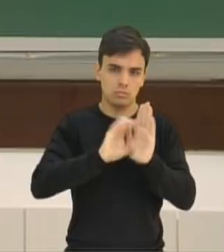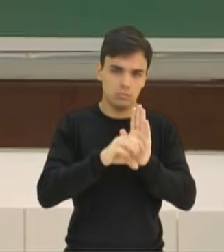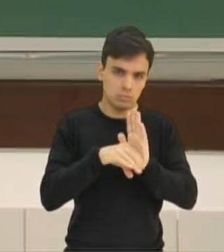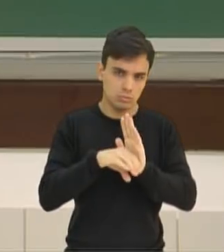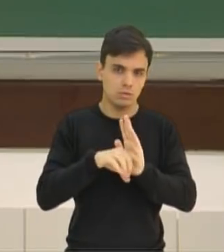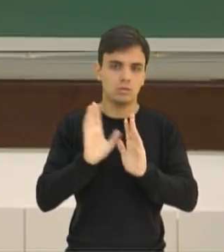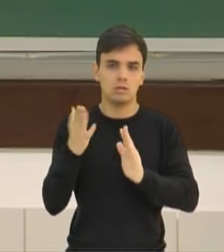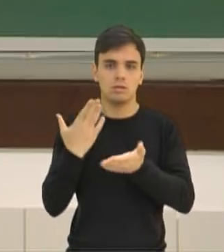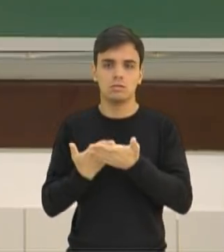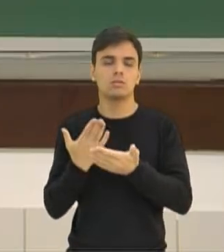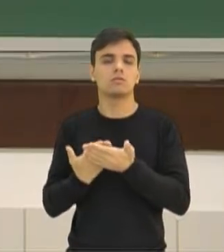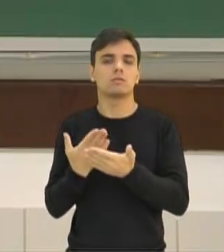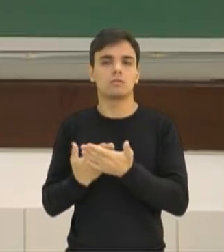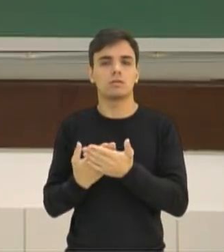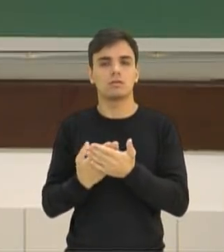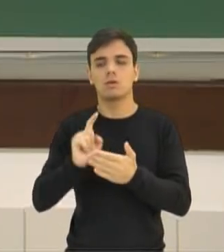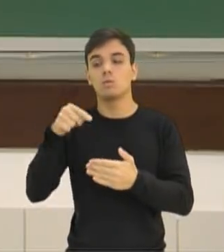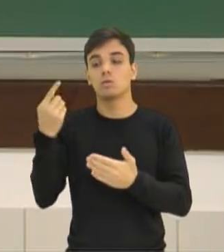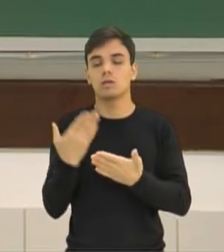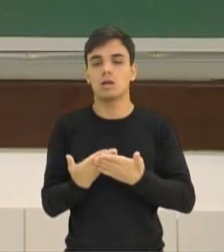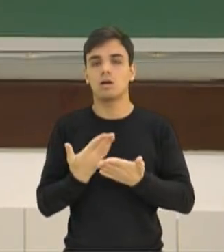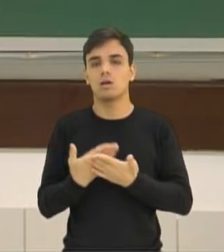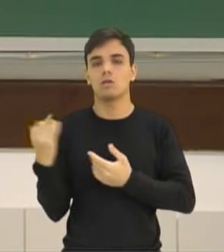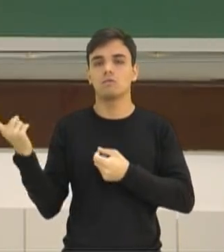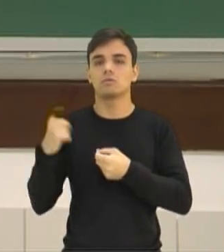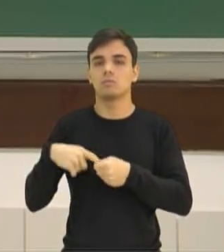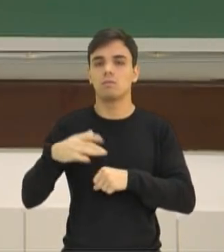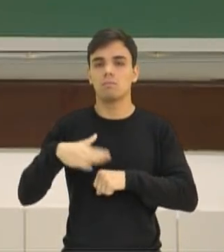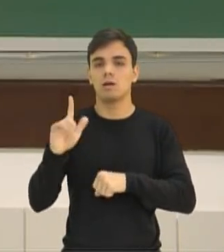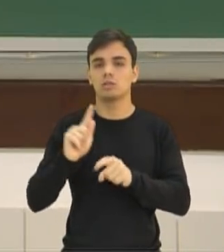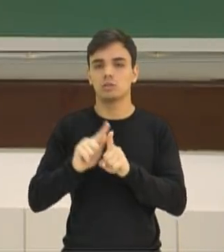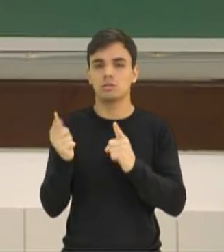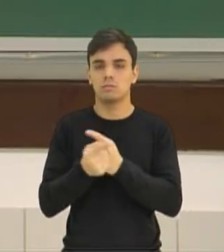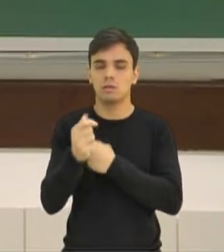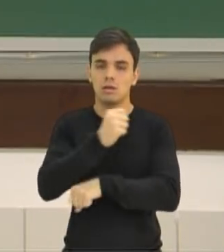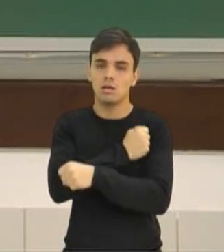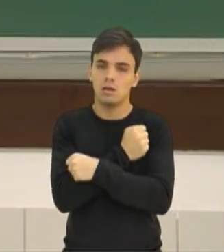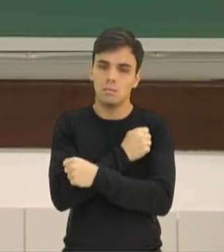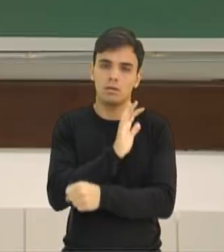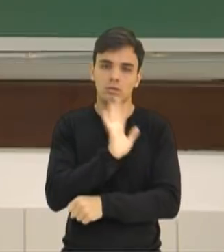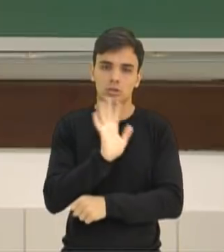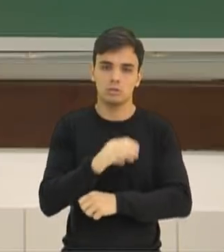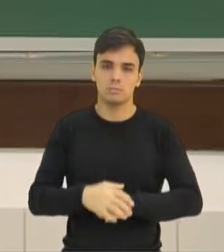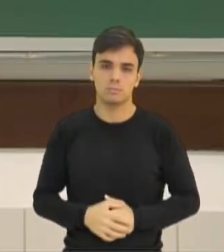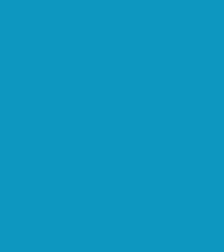alguns itens que nós estudamos. Na aula que vem voltamos com mais geografia. Um abraço a todos e até lá.